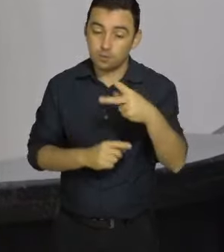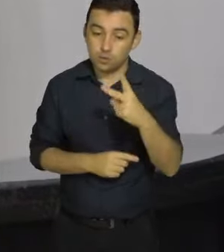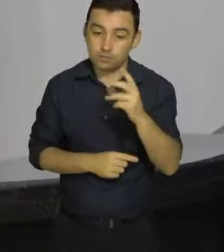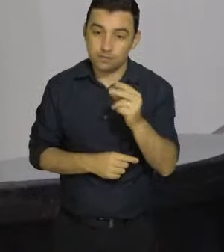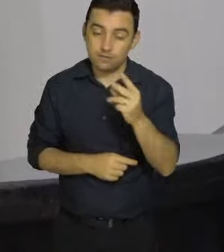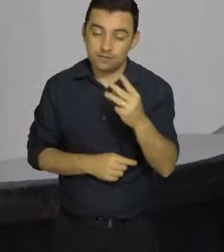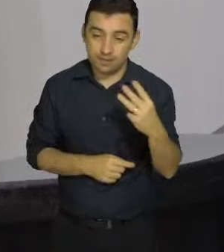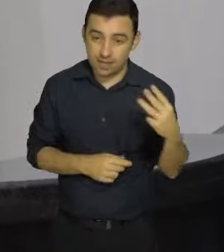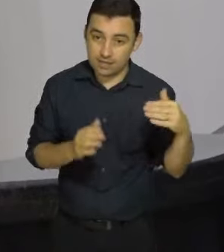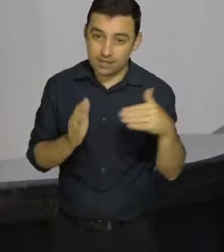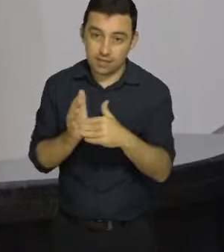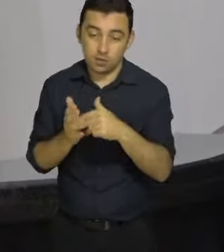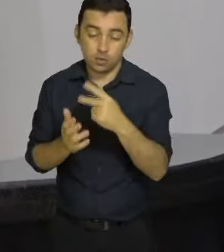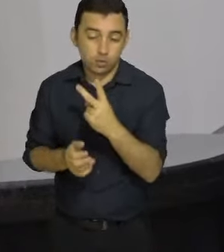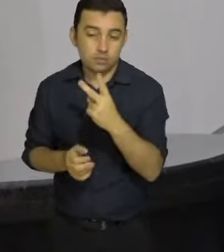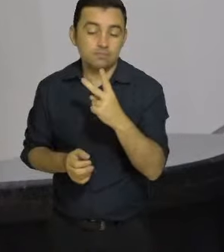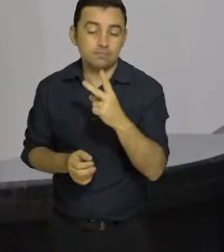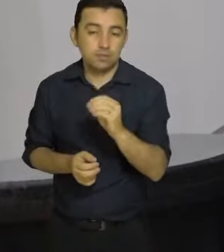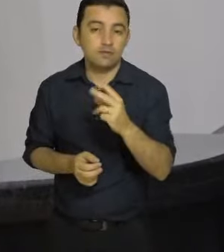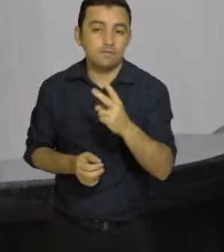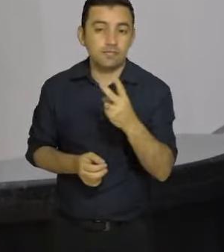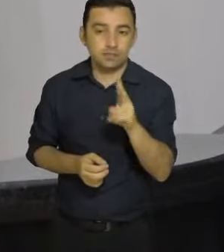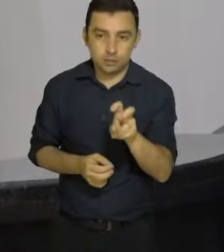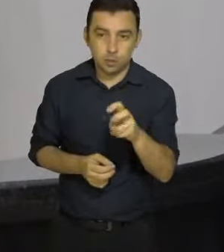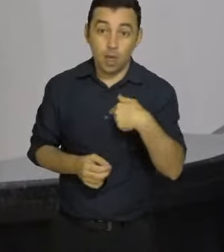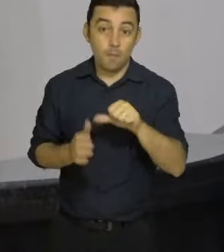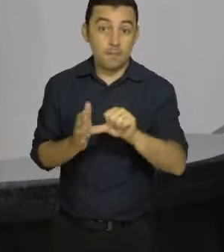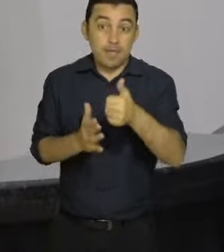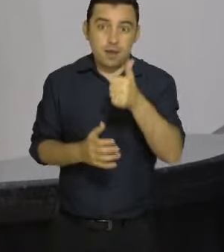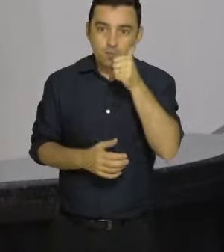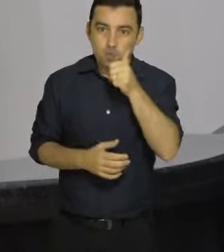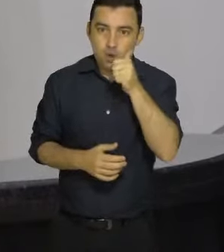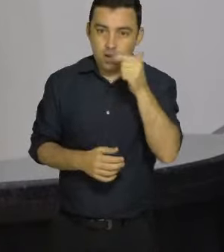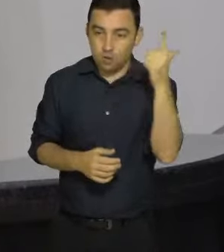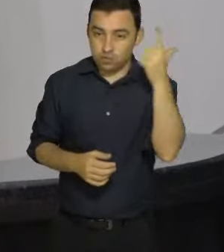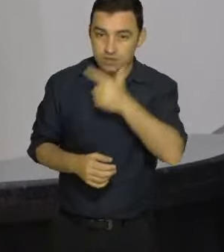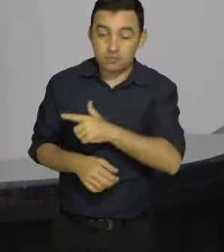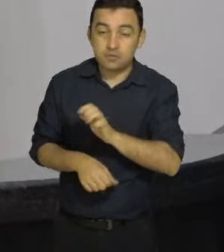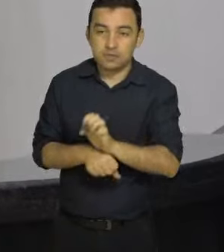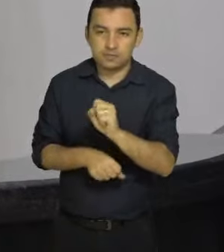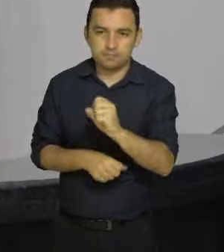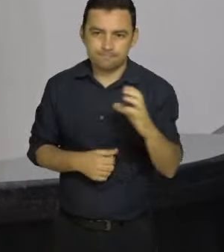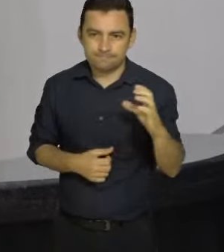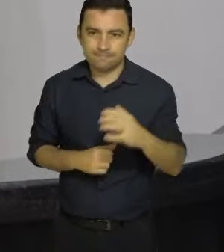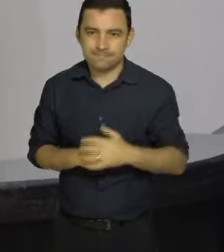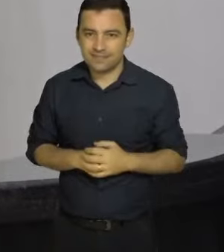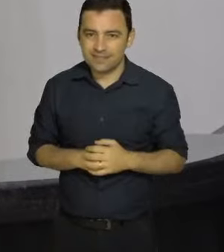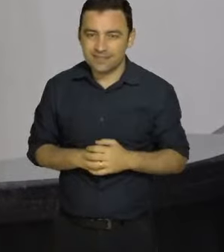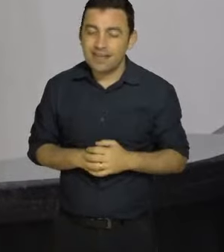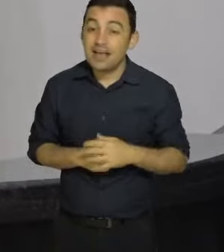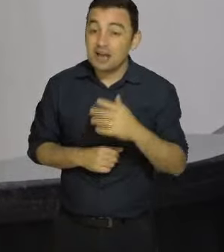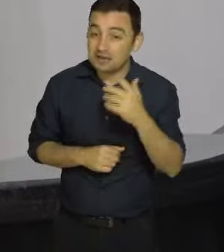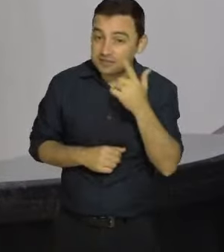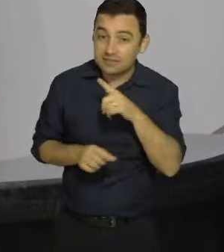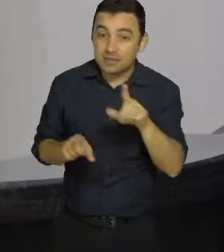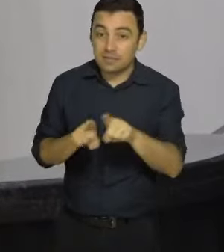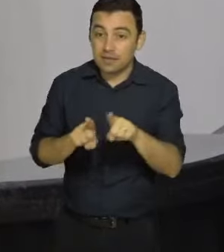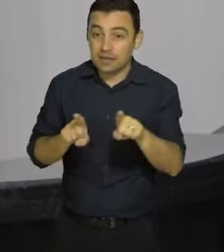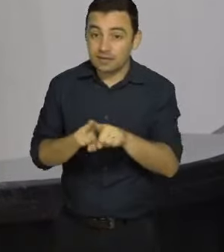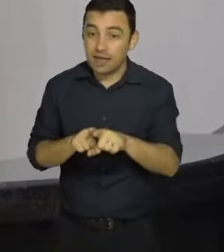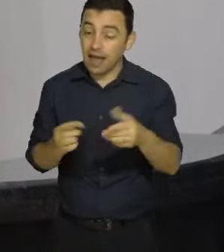a 2025, e a primeira mulher a ocupar esse lugar aqui no Estado. E que linda e oportuna coincidência que tenha sido assim